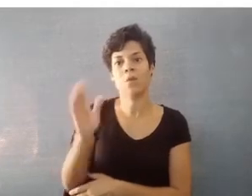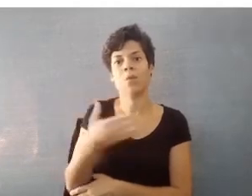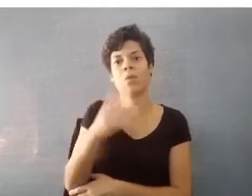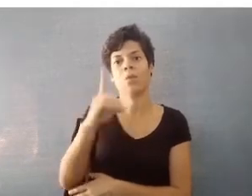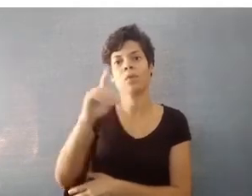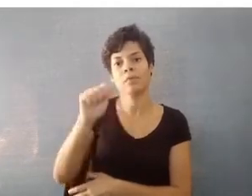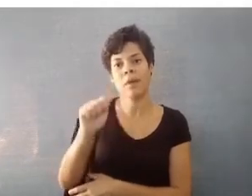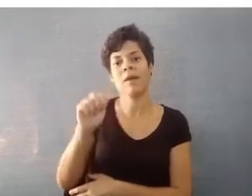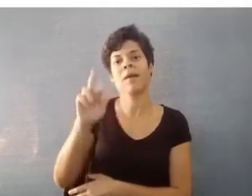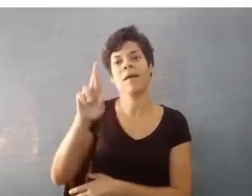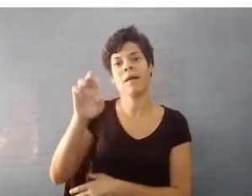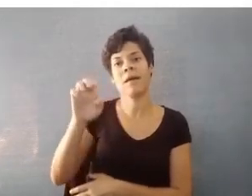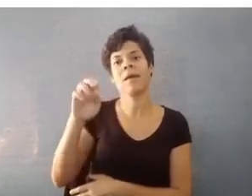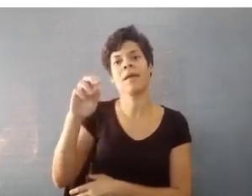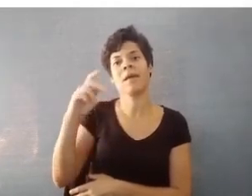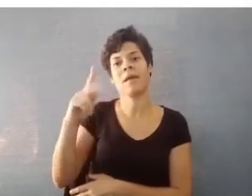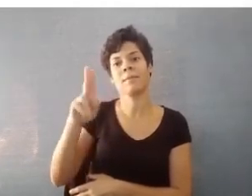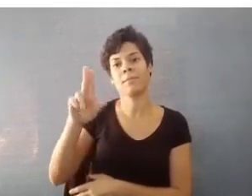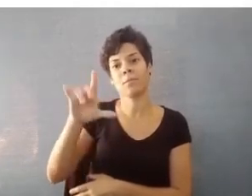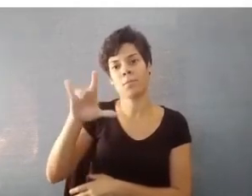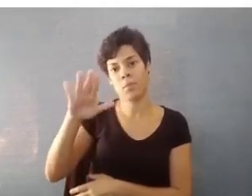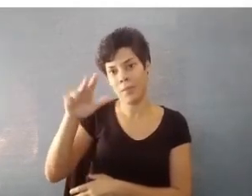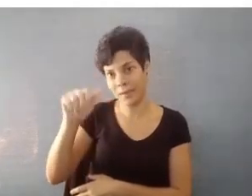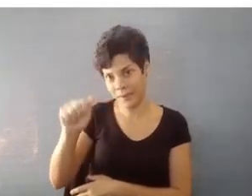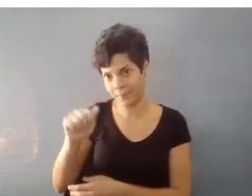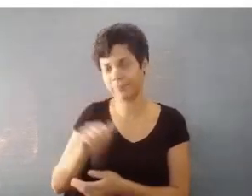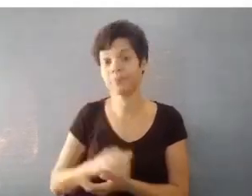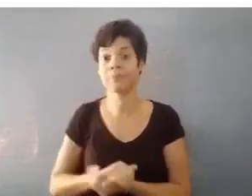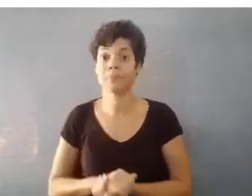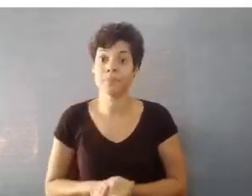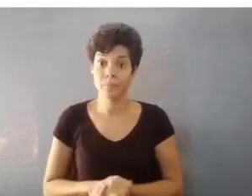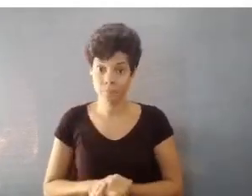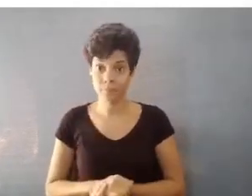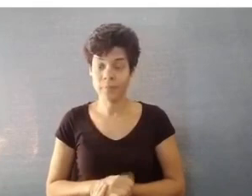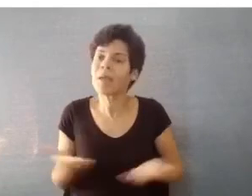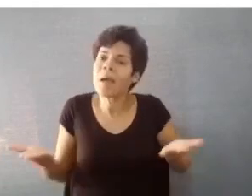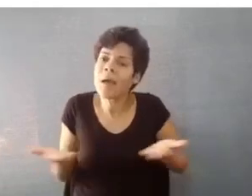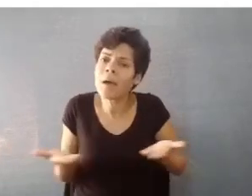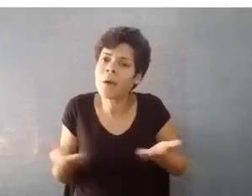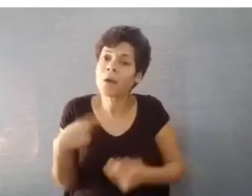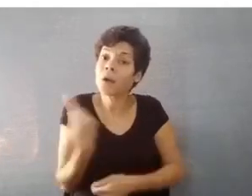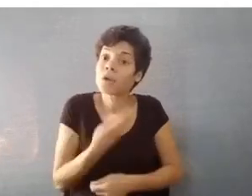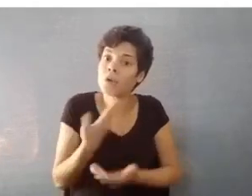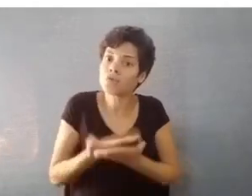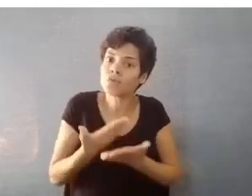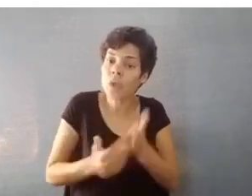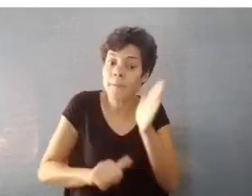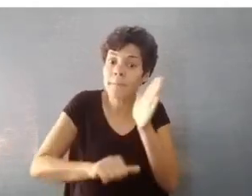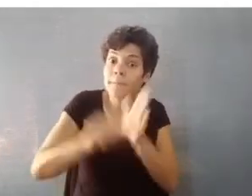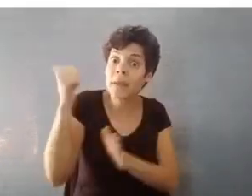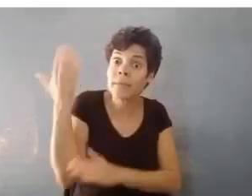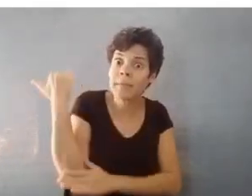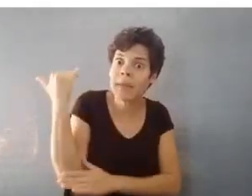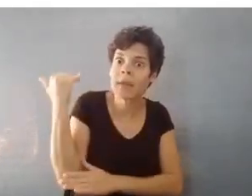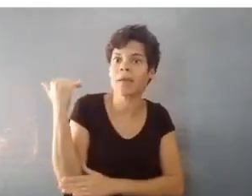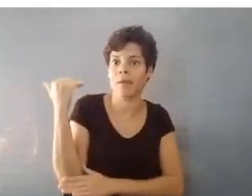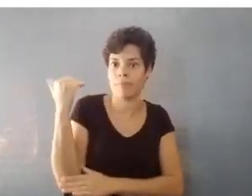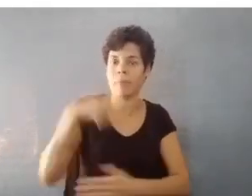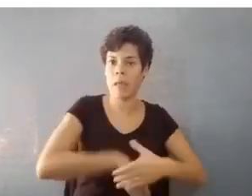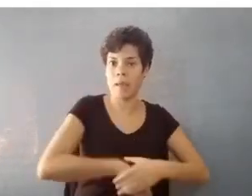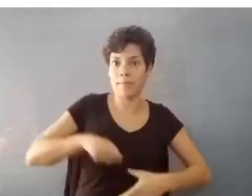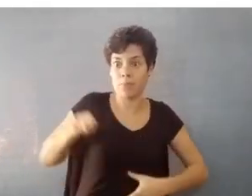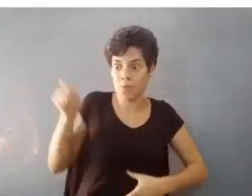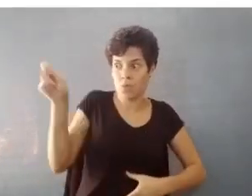Nesse primeiro momento, vamos estudar a Primeira República, que também é chamada